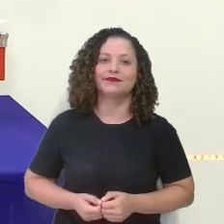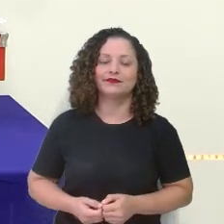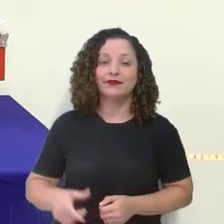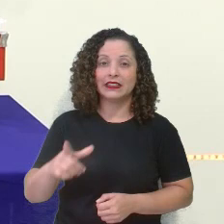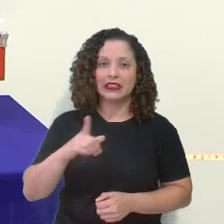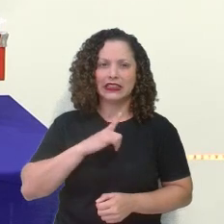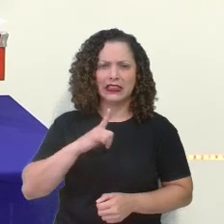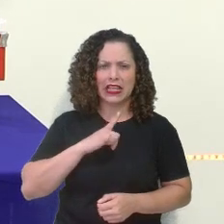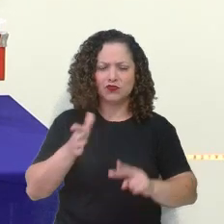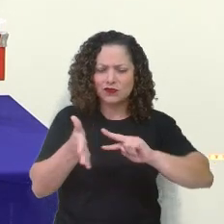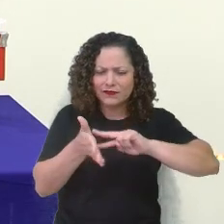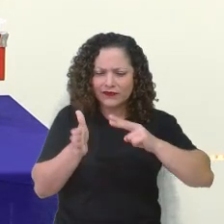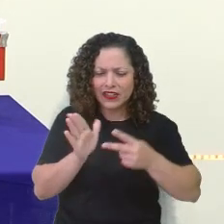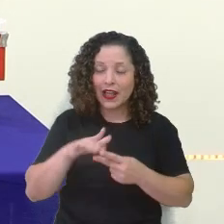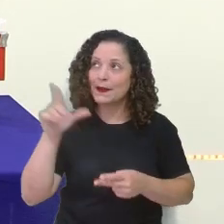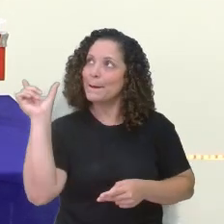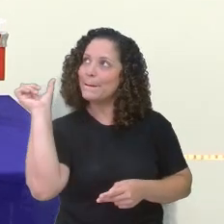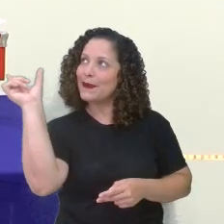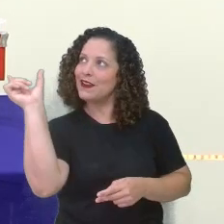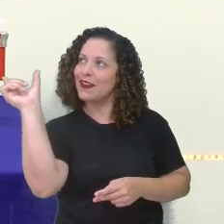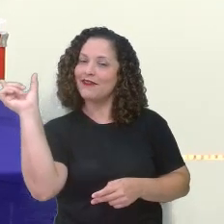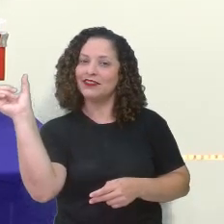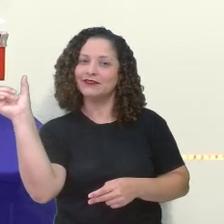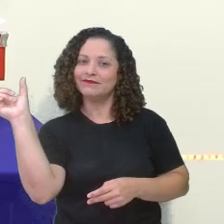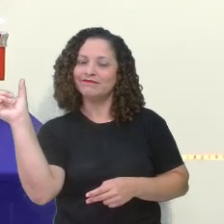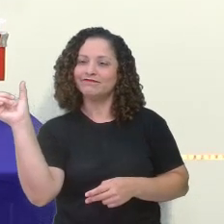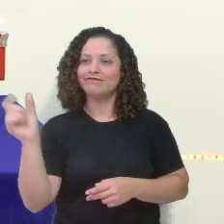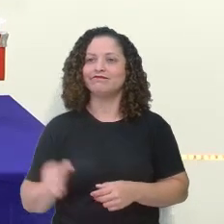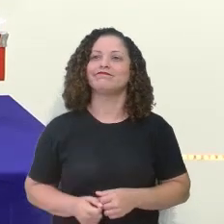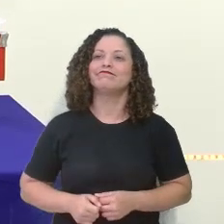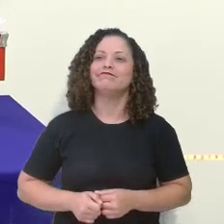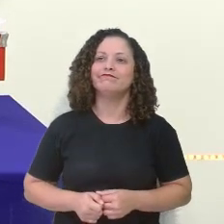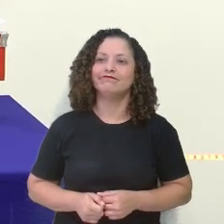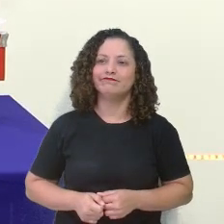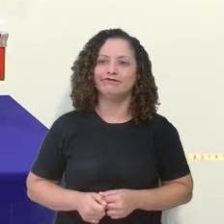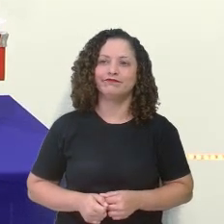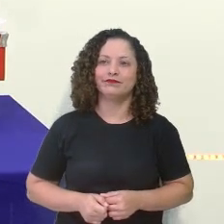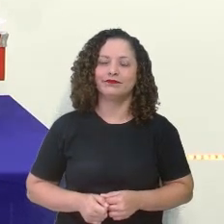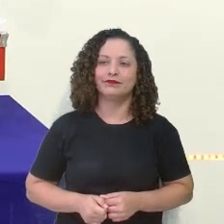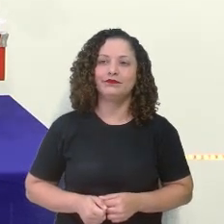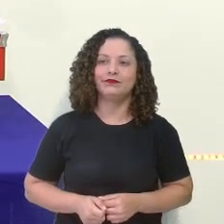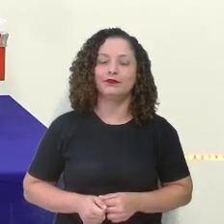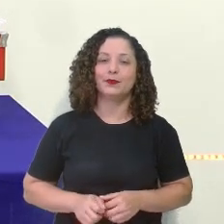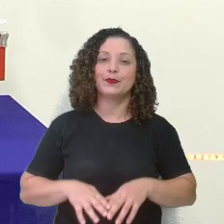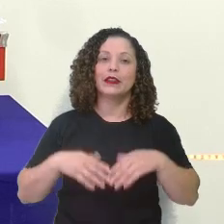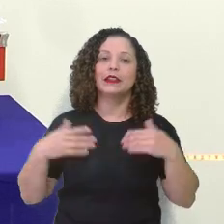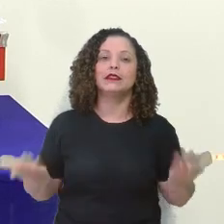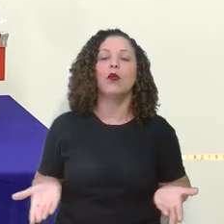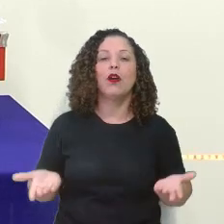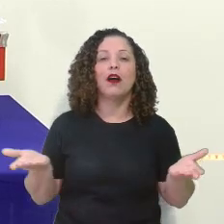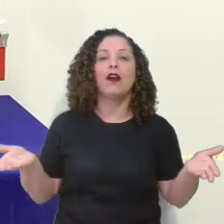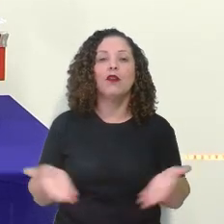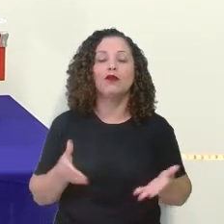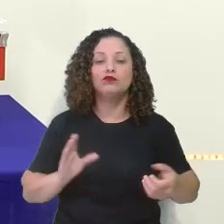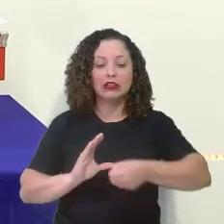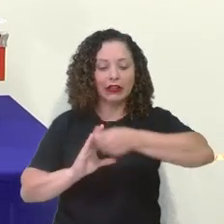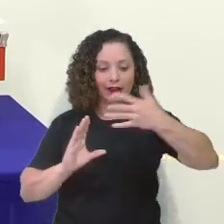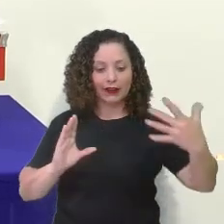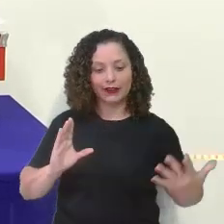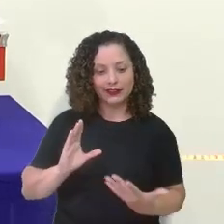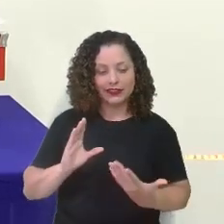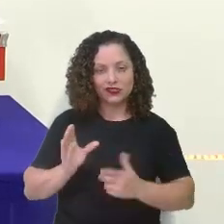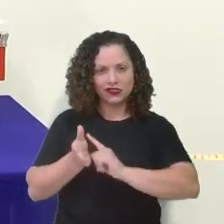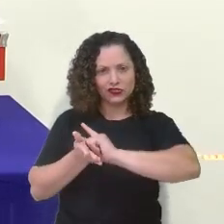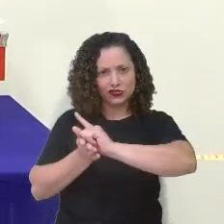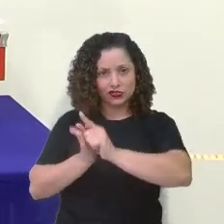é o significado da palavra instruir. Então, quais são as características